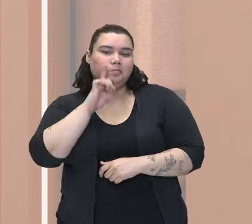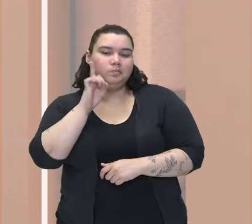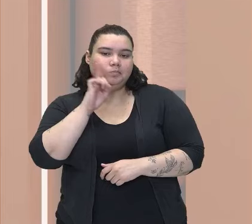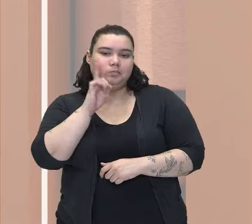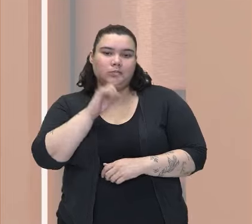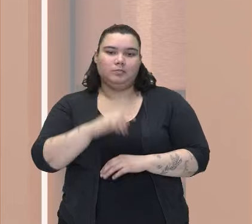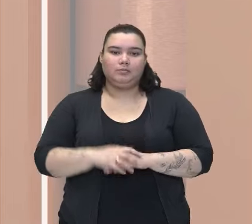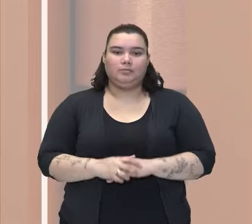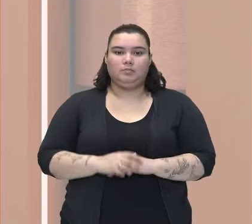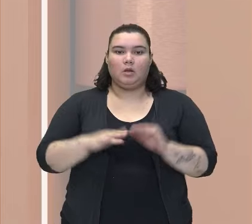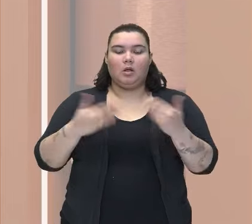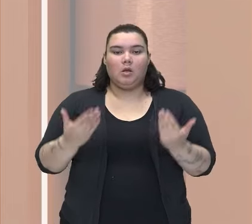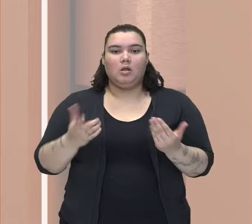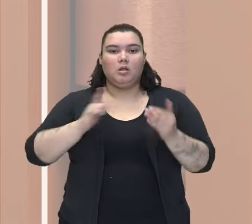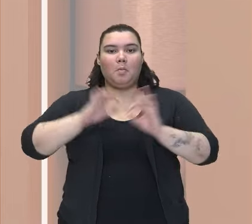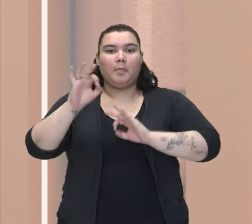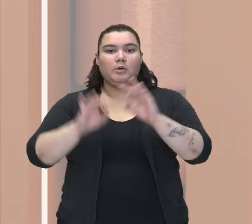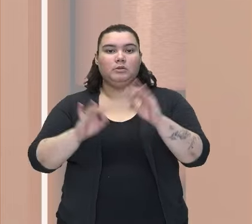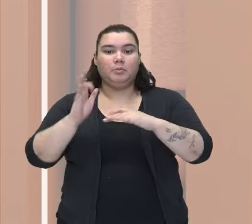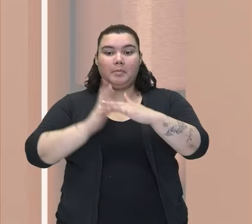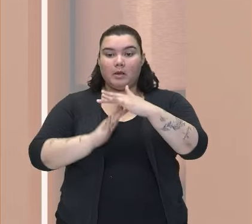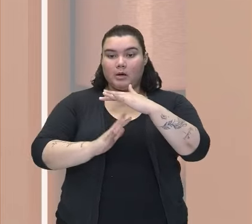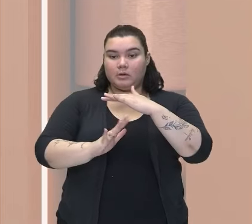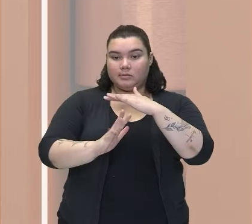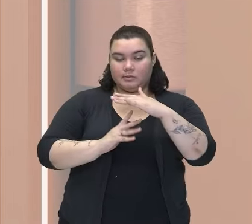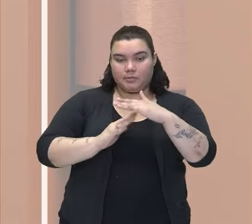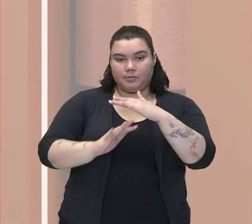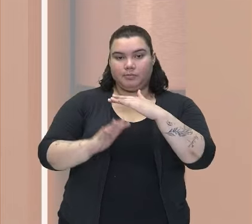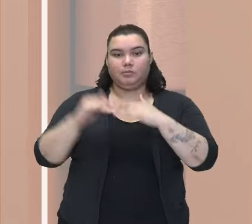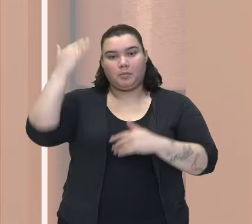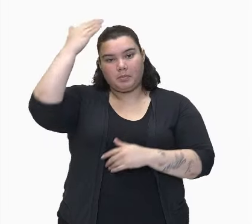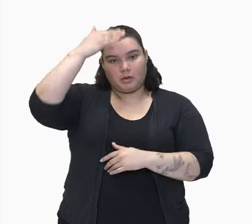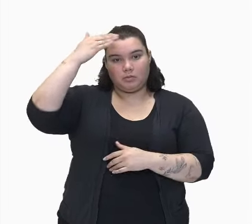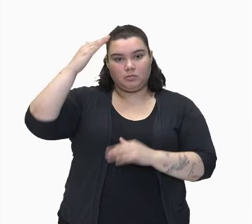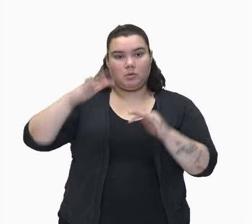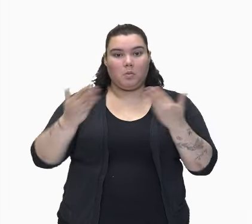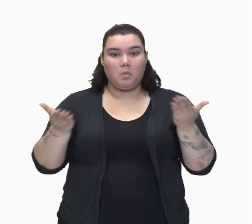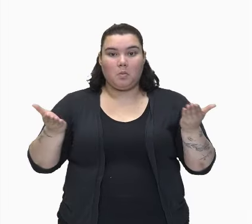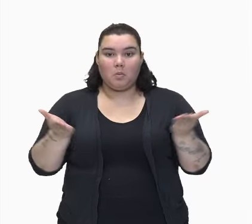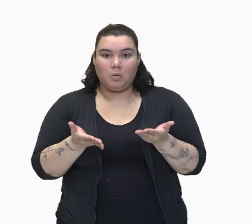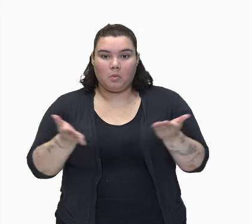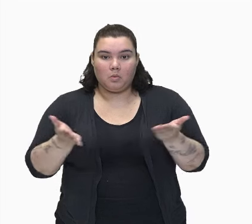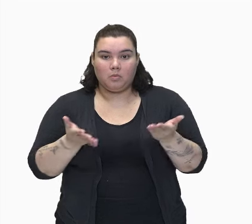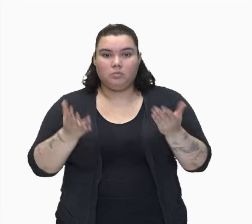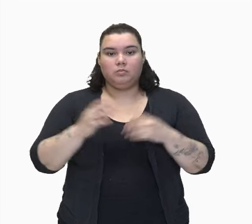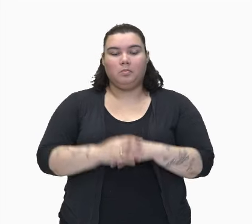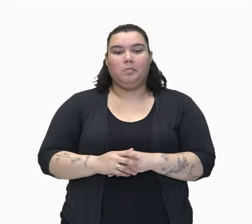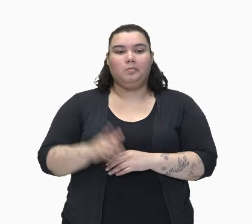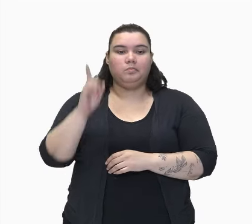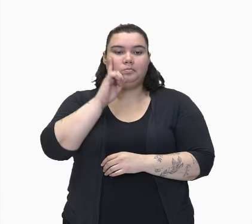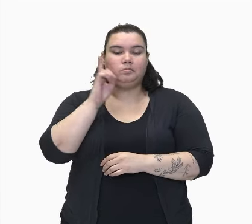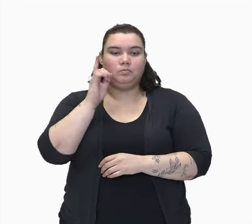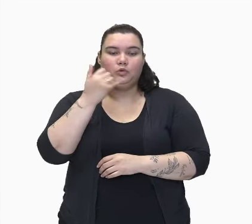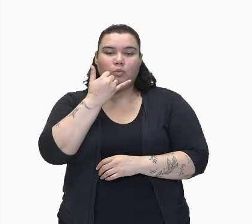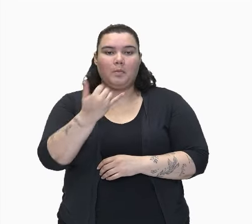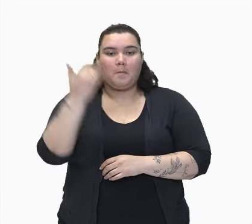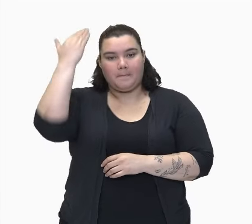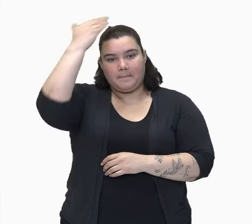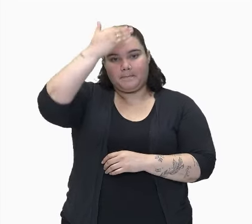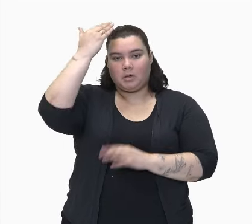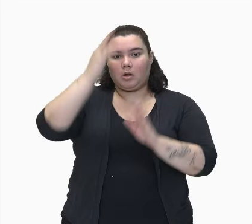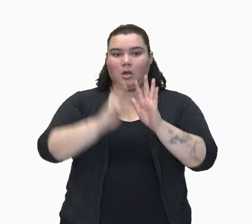ter aí processos migratórios no México. E atualmente, gente, os mexicanos, eles representam aí cerca